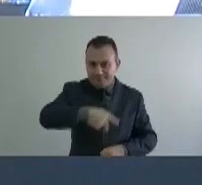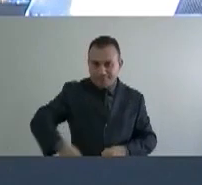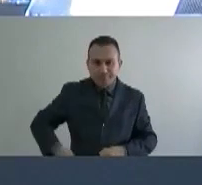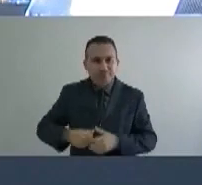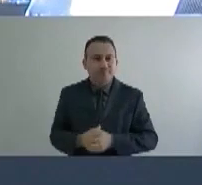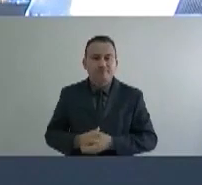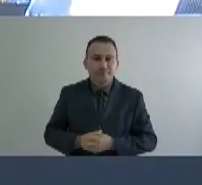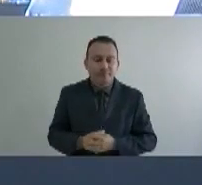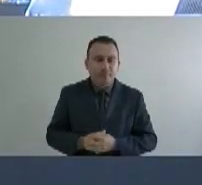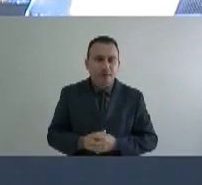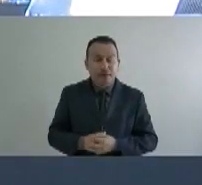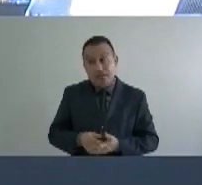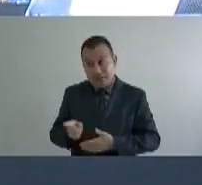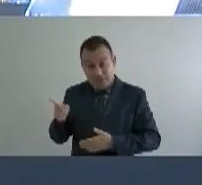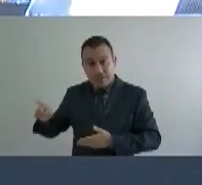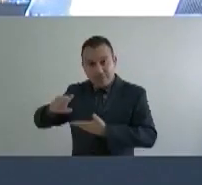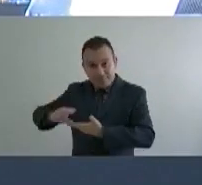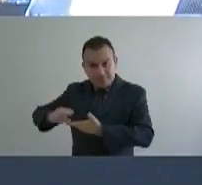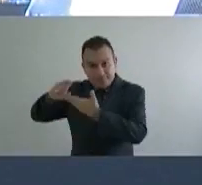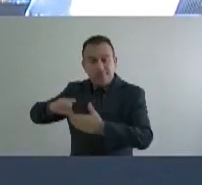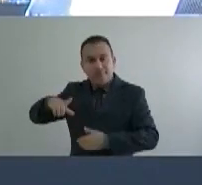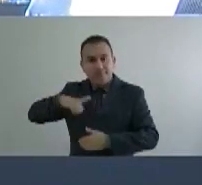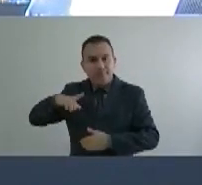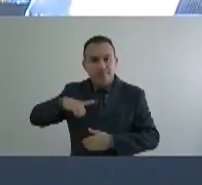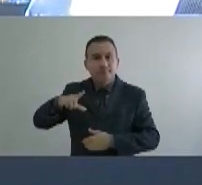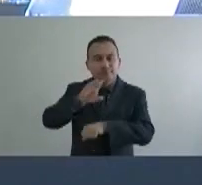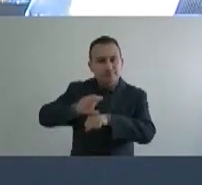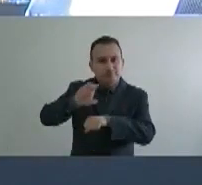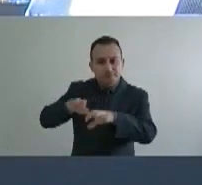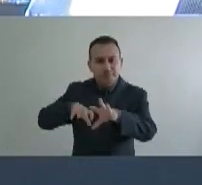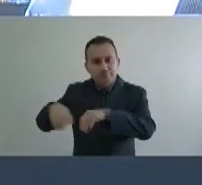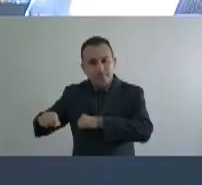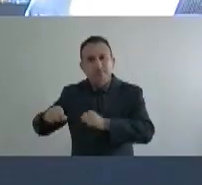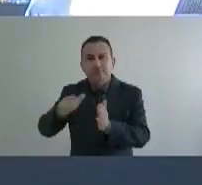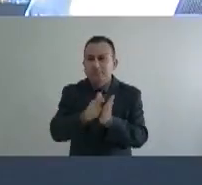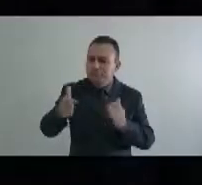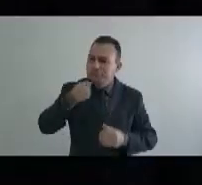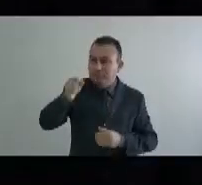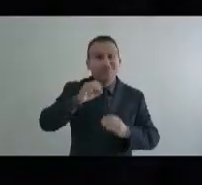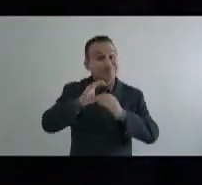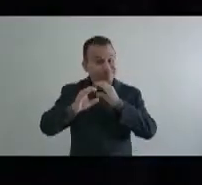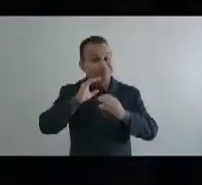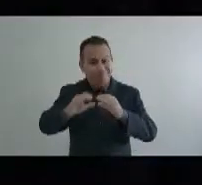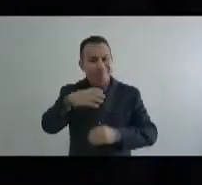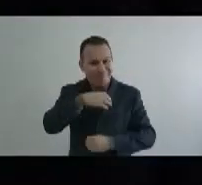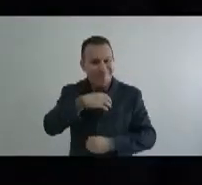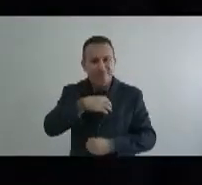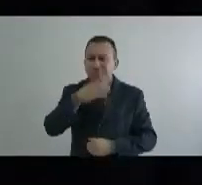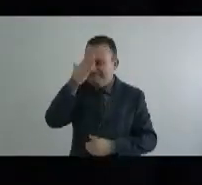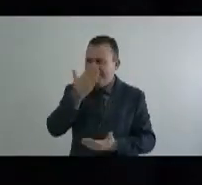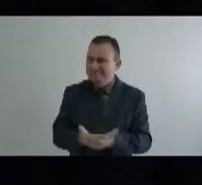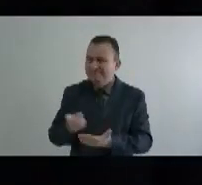ser um conselheiro que tem sua formação como comunicador social, um jornalista, tenho certeza que terá sempre o